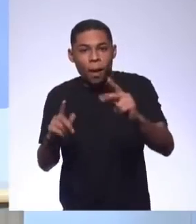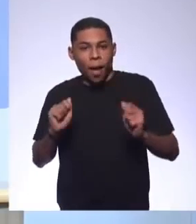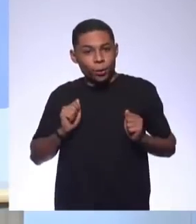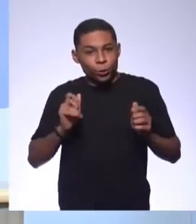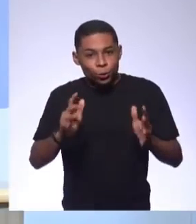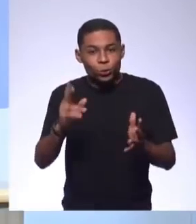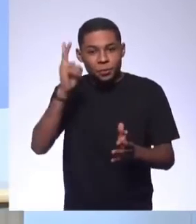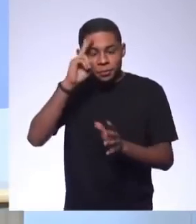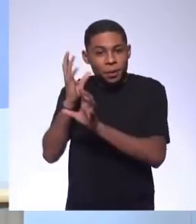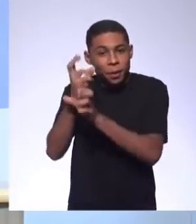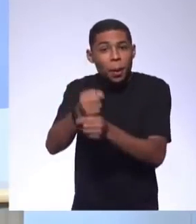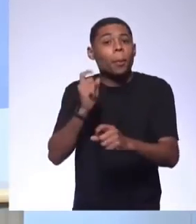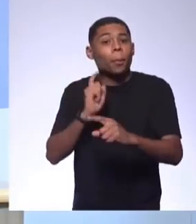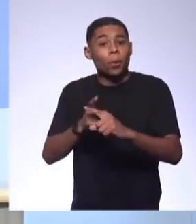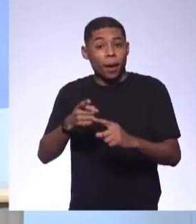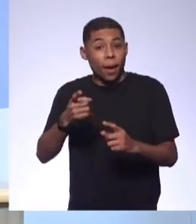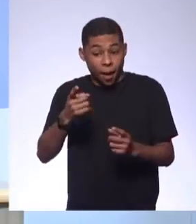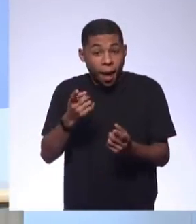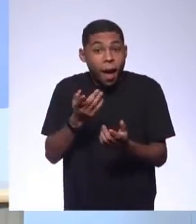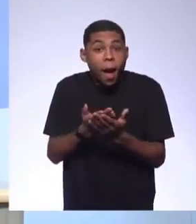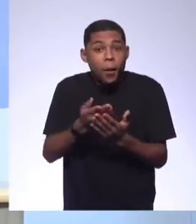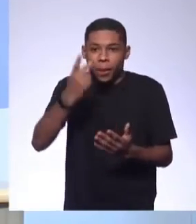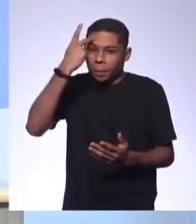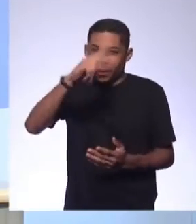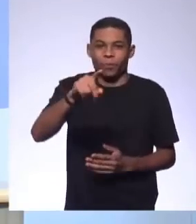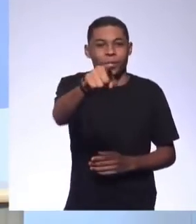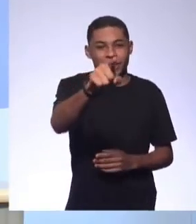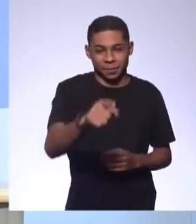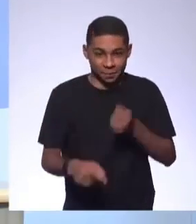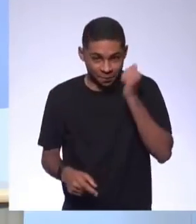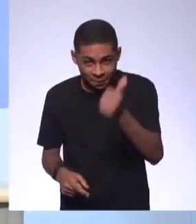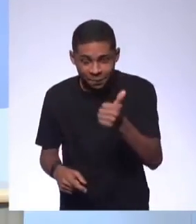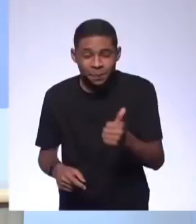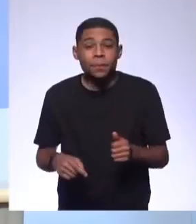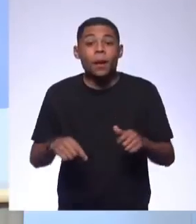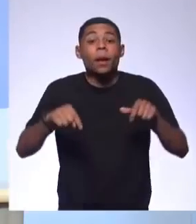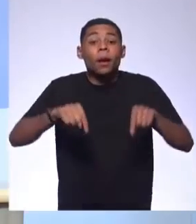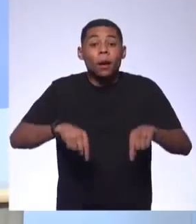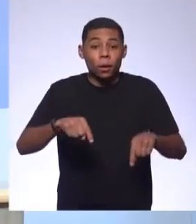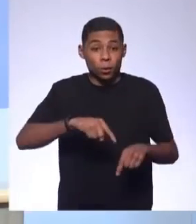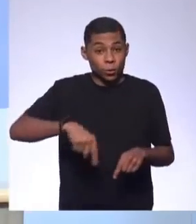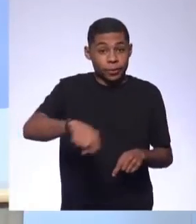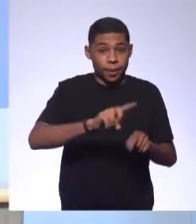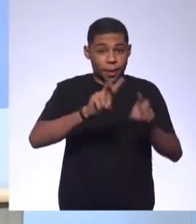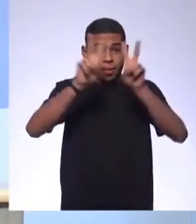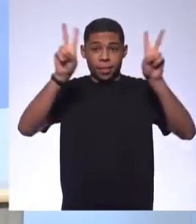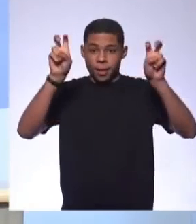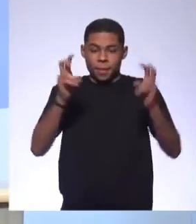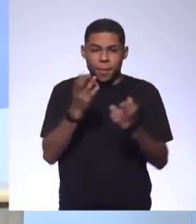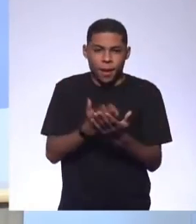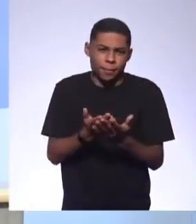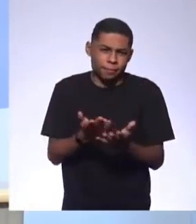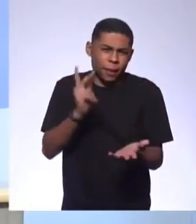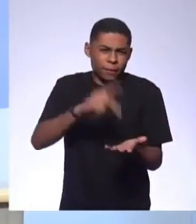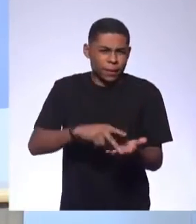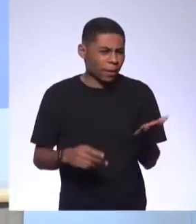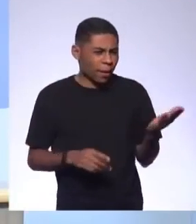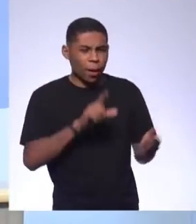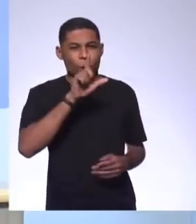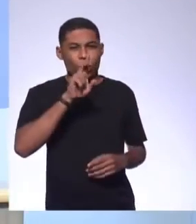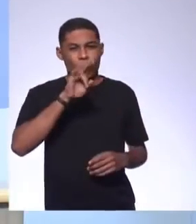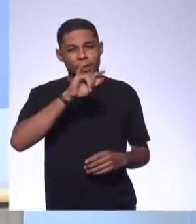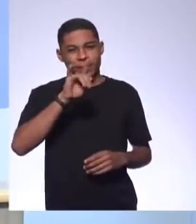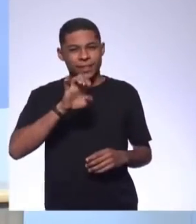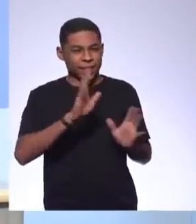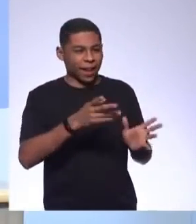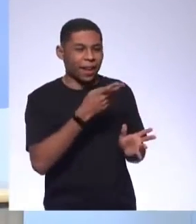a aula é para vocês. Então, nós vamos agora para o tema da aula. Na verdade, a professora Luísa já falou o tema